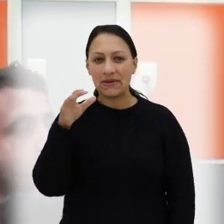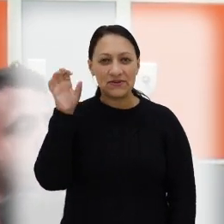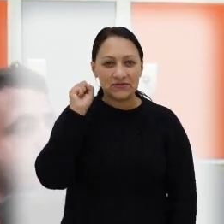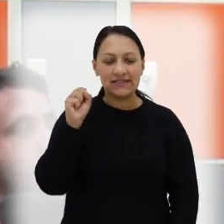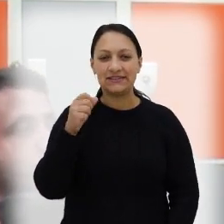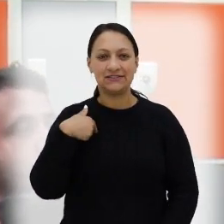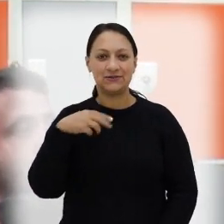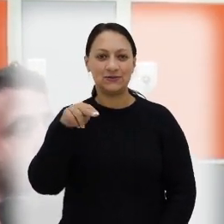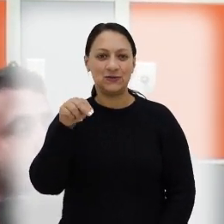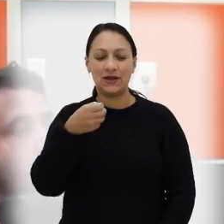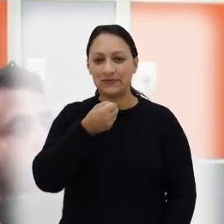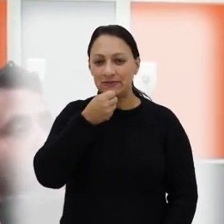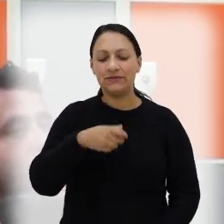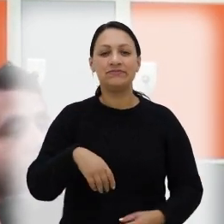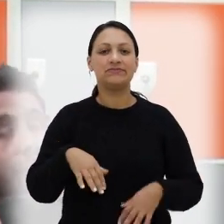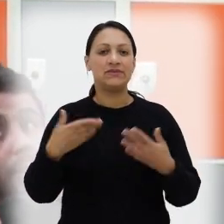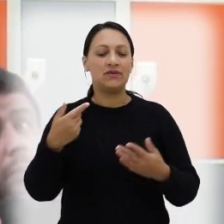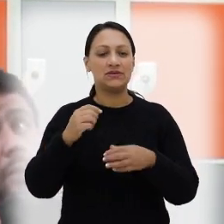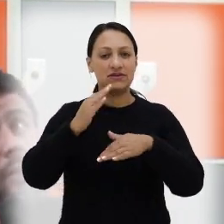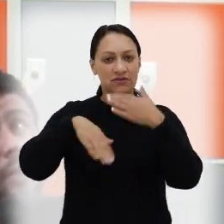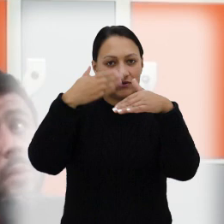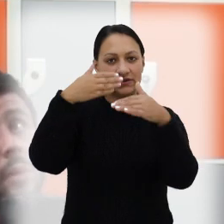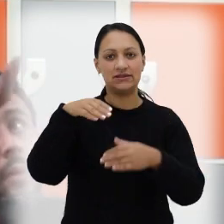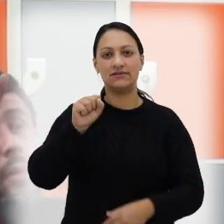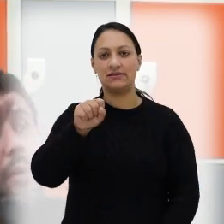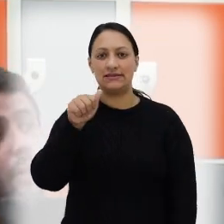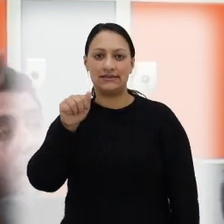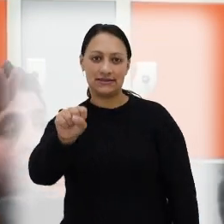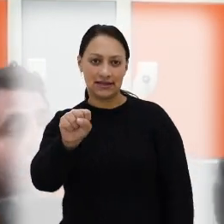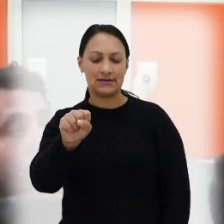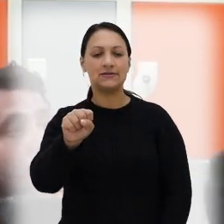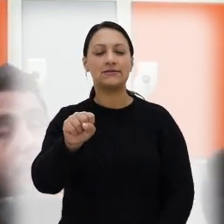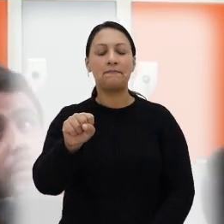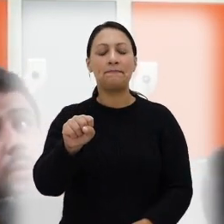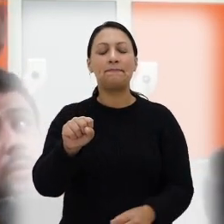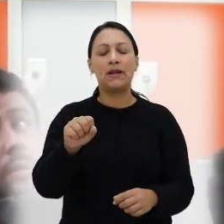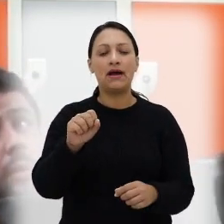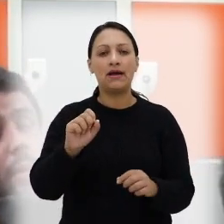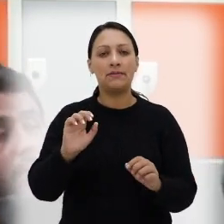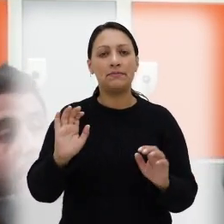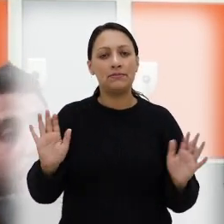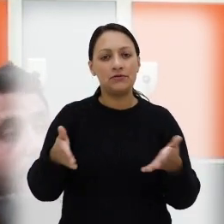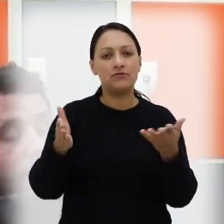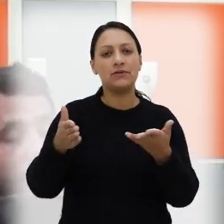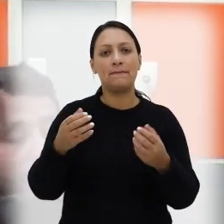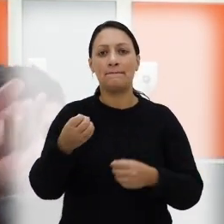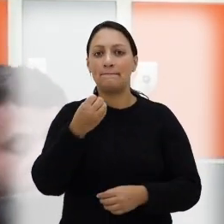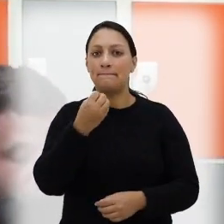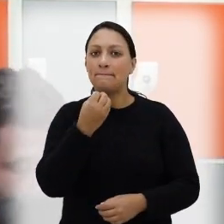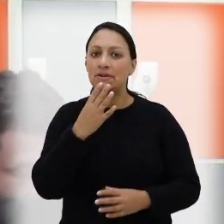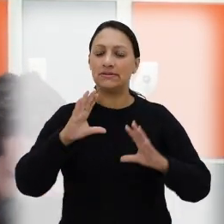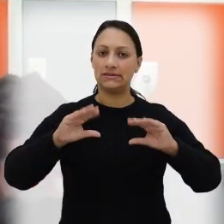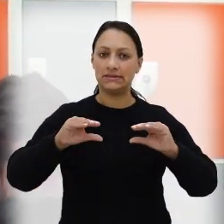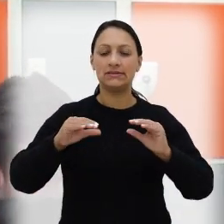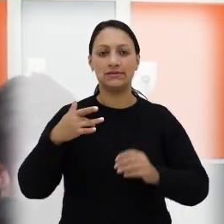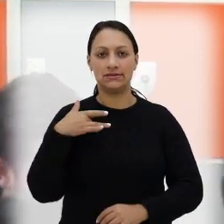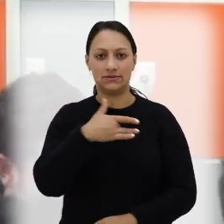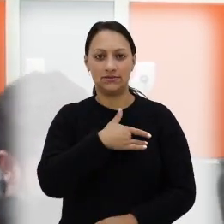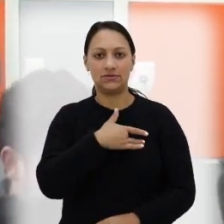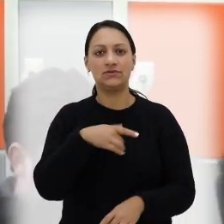Blix é um SaaS, a gente desenvolveu um SaaS para professores que promovem o bem-estar e a saúde, então levando os conteúdos digitais. E também a gente